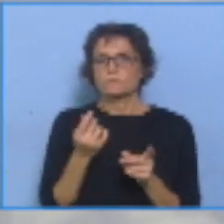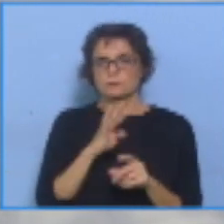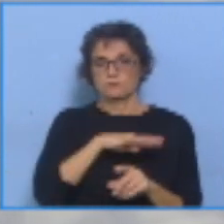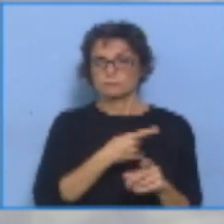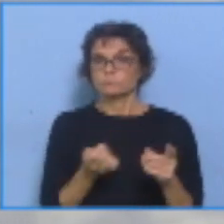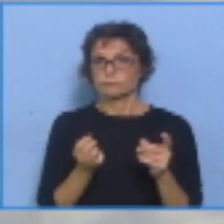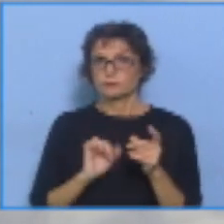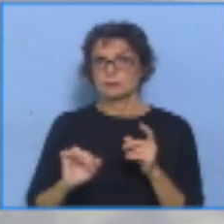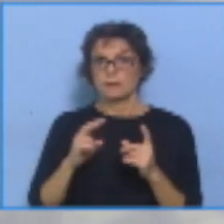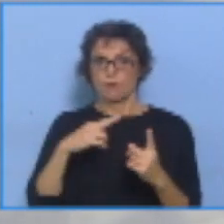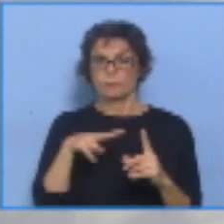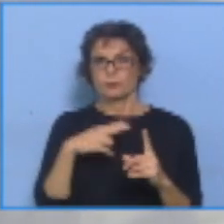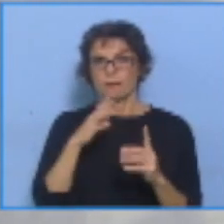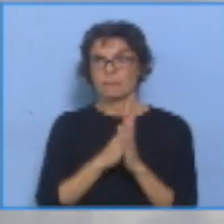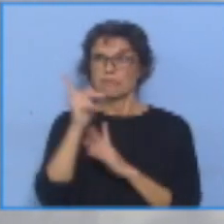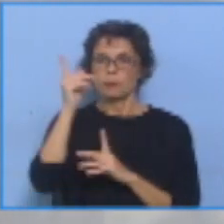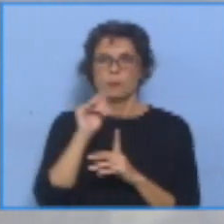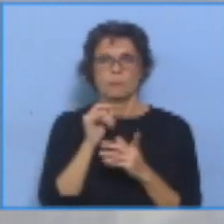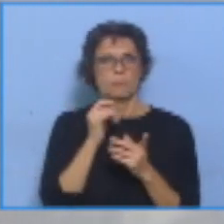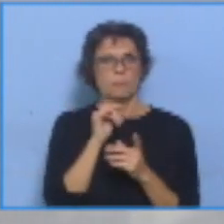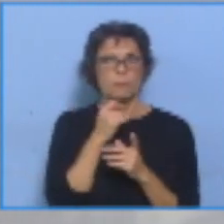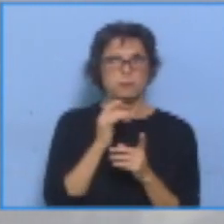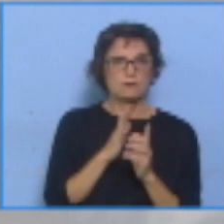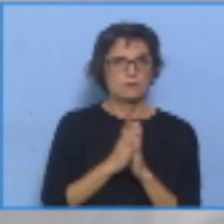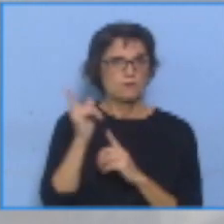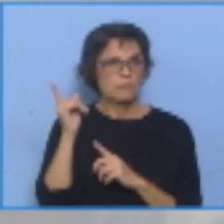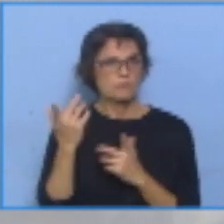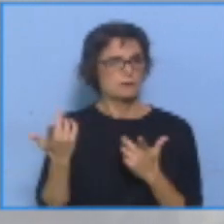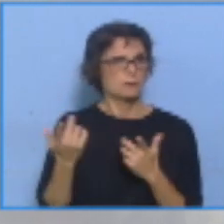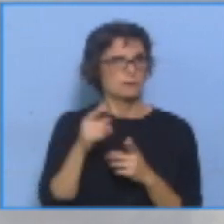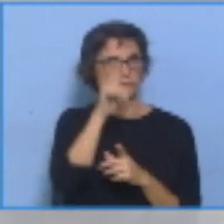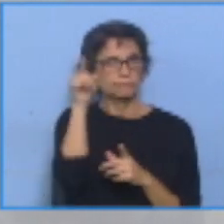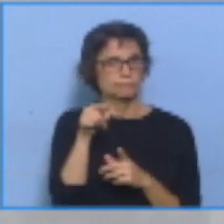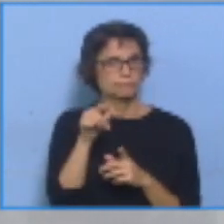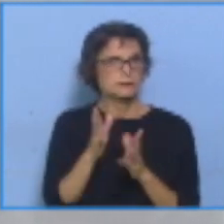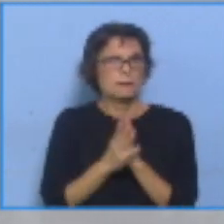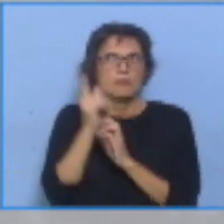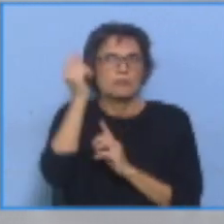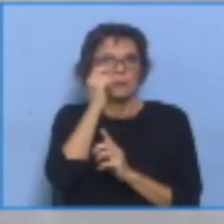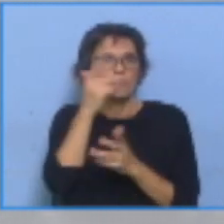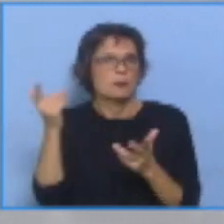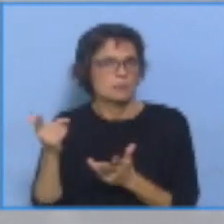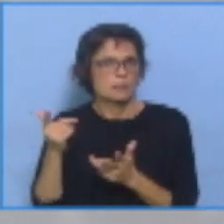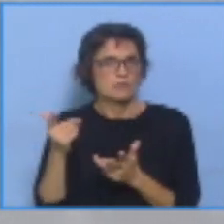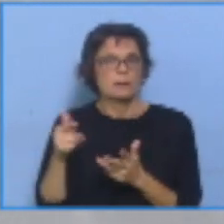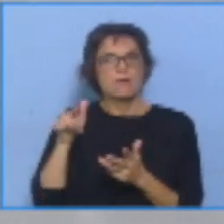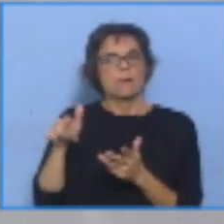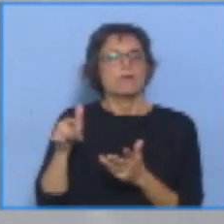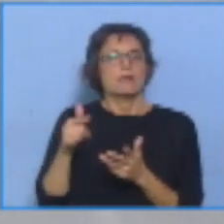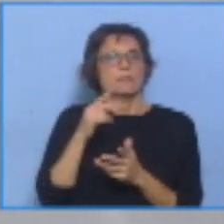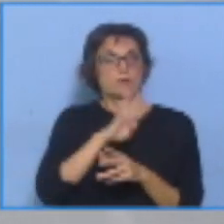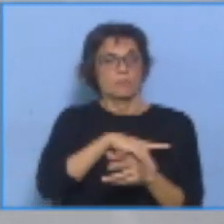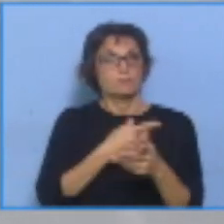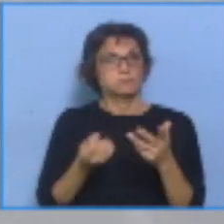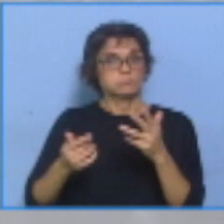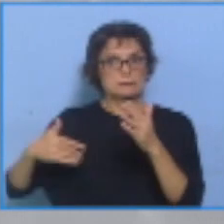Deus, o problema de Deus, a questão de Deus, o mistério de Deus, ser colocado no âmbito da grande interrogação. E, nesse sentido, a transcendência a que a poesia